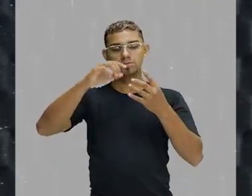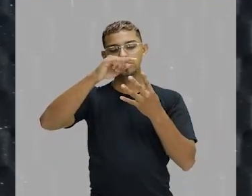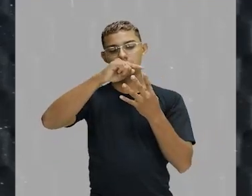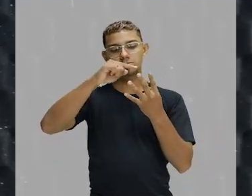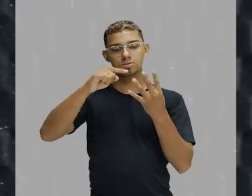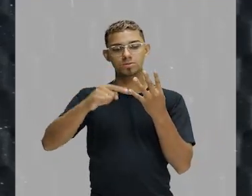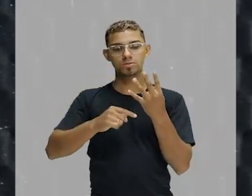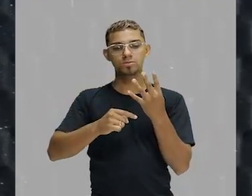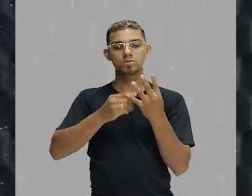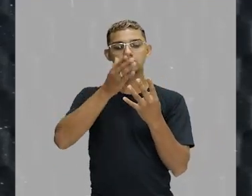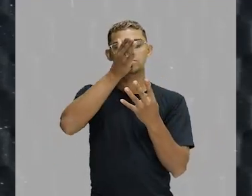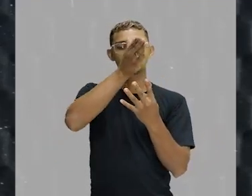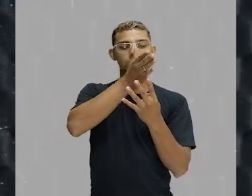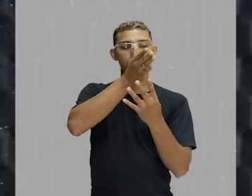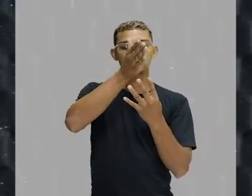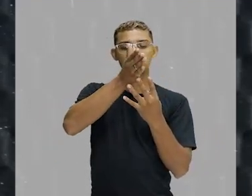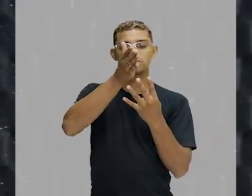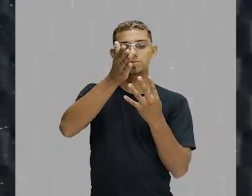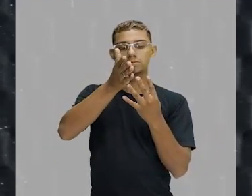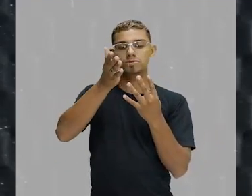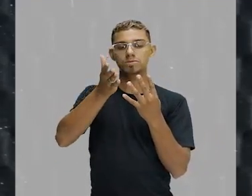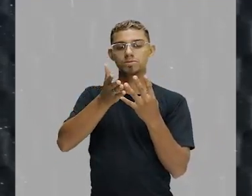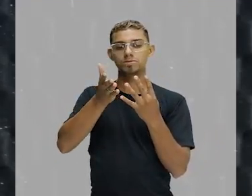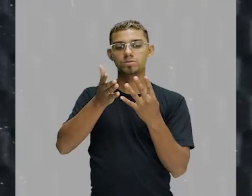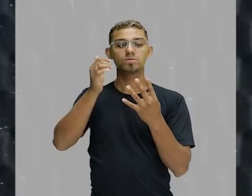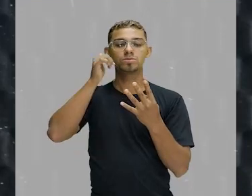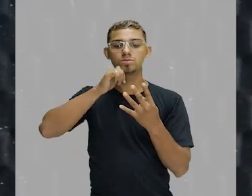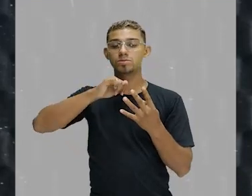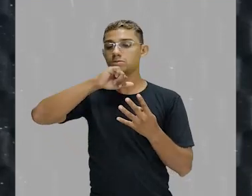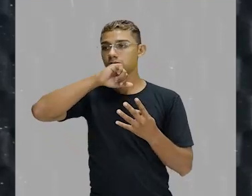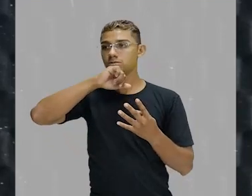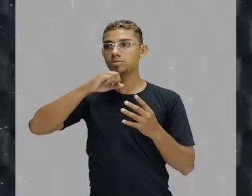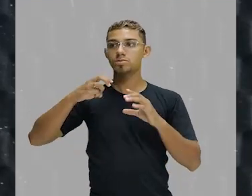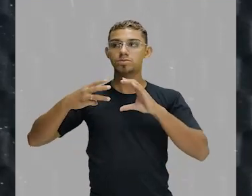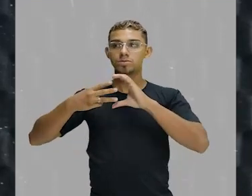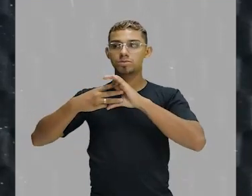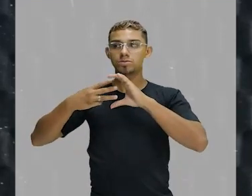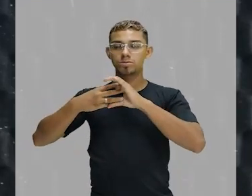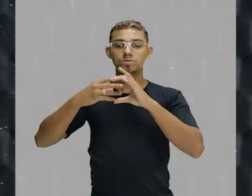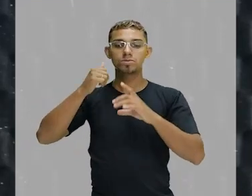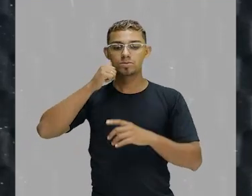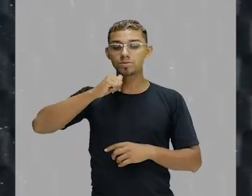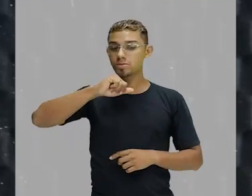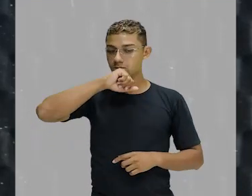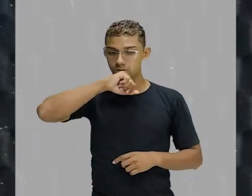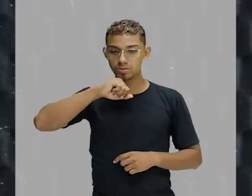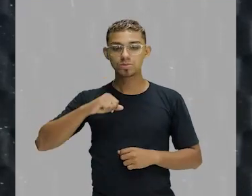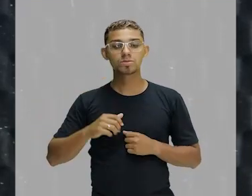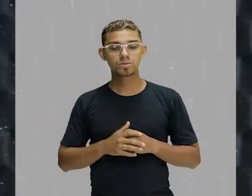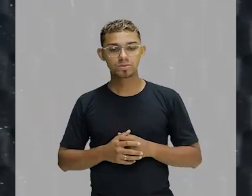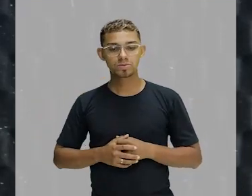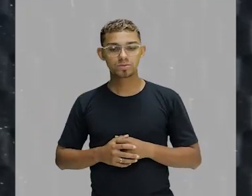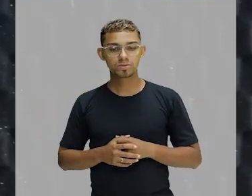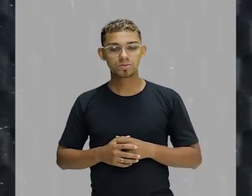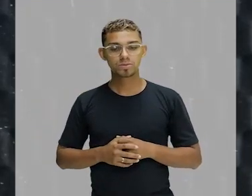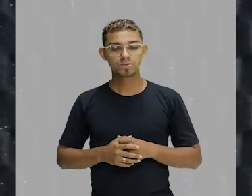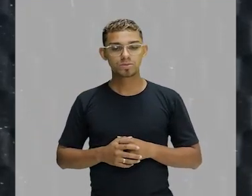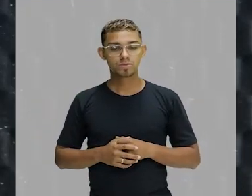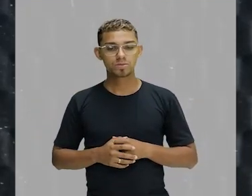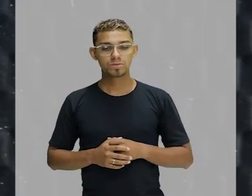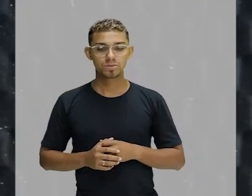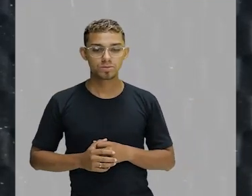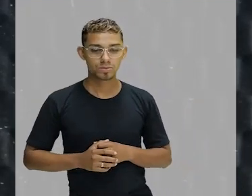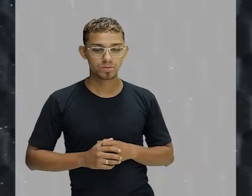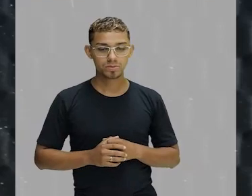possuem a metade de cromossomos que a célula mãe tinha. Veja, a célula mãe tinha 4 cromossomos. No final,